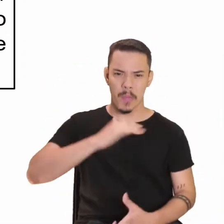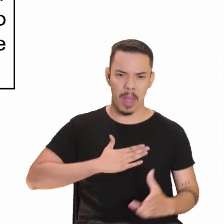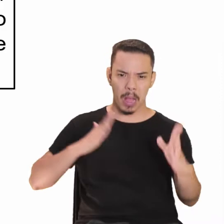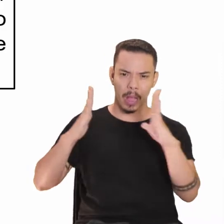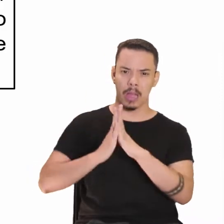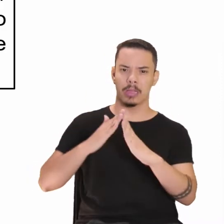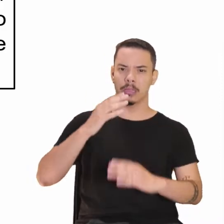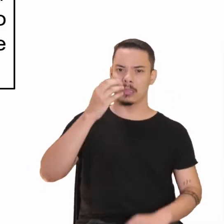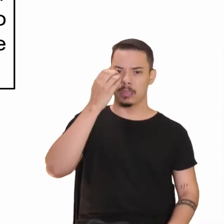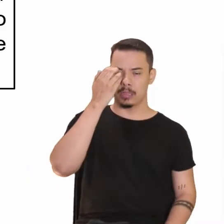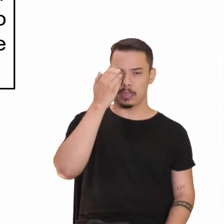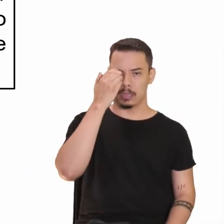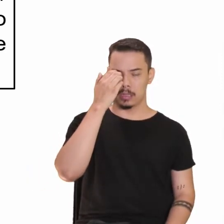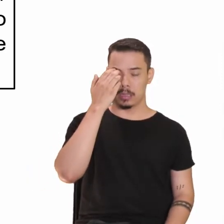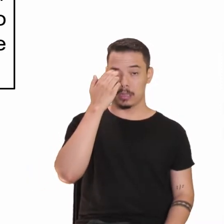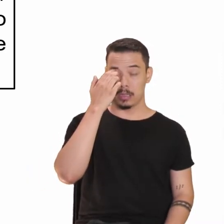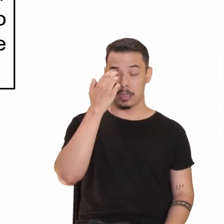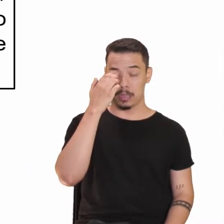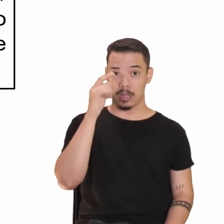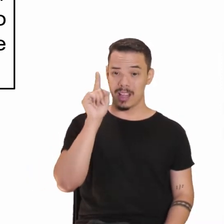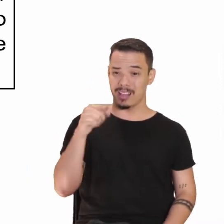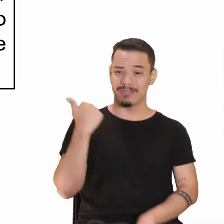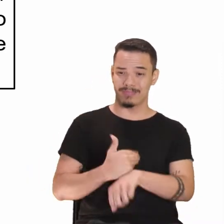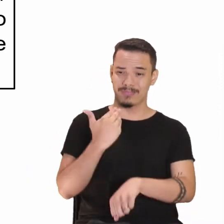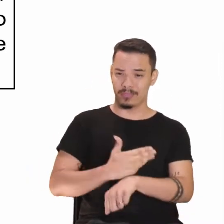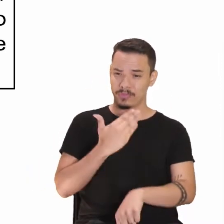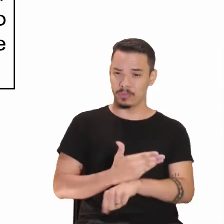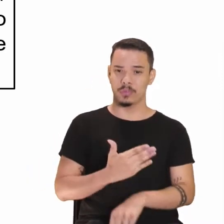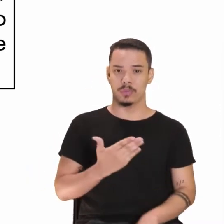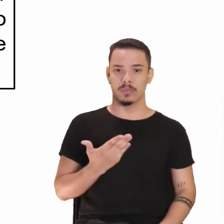minha casa? É isto